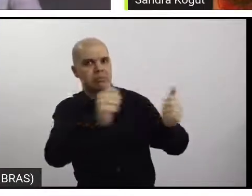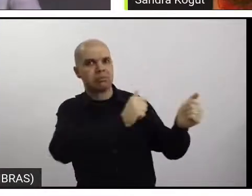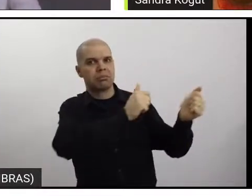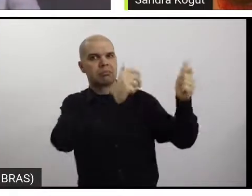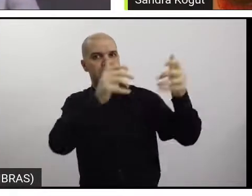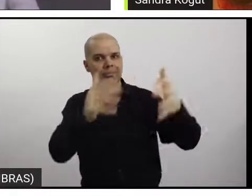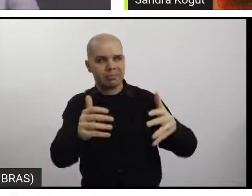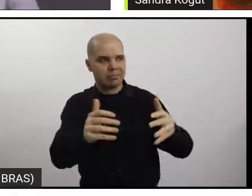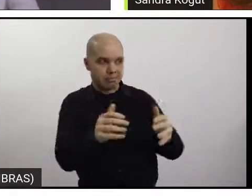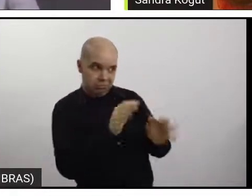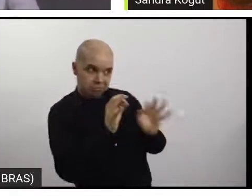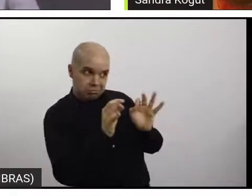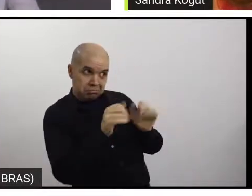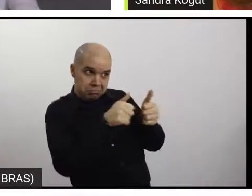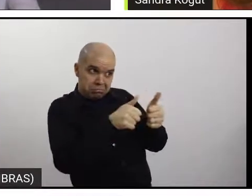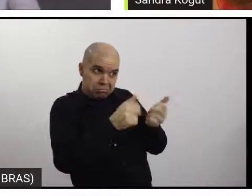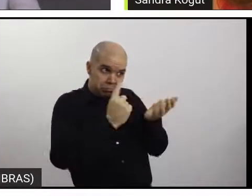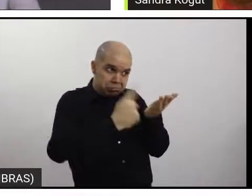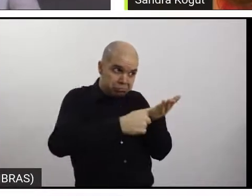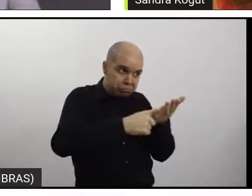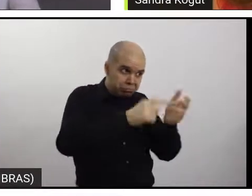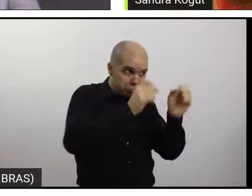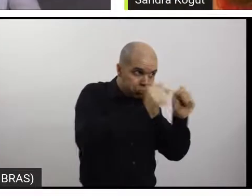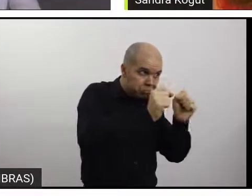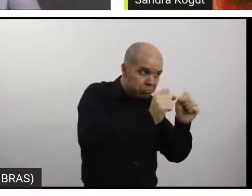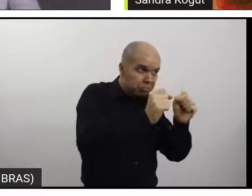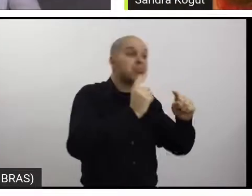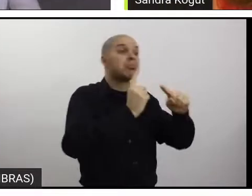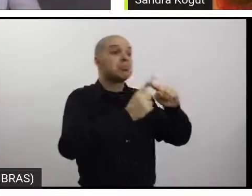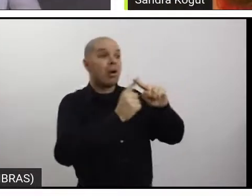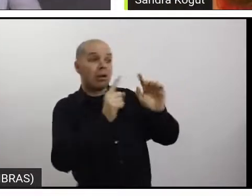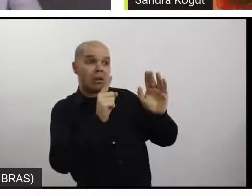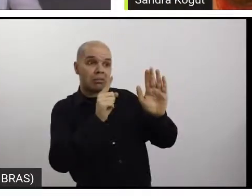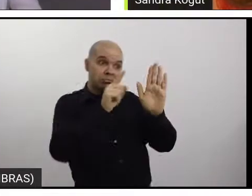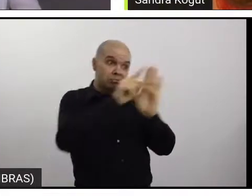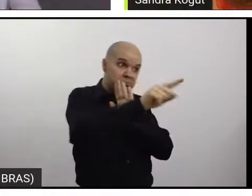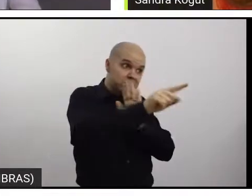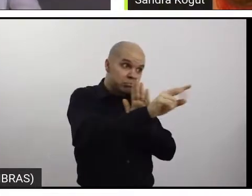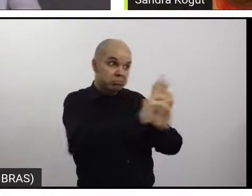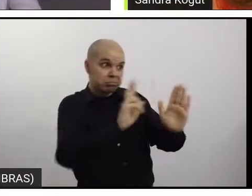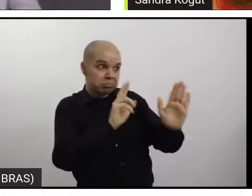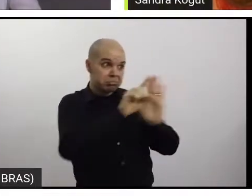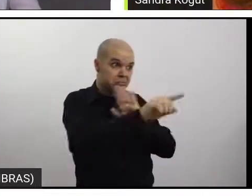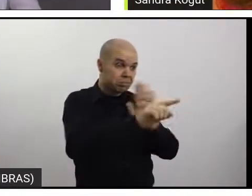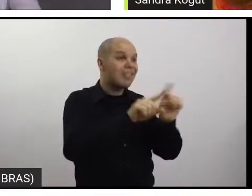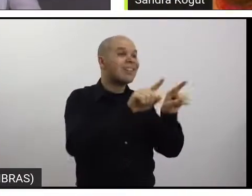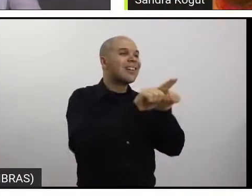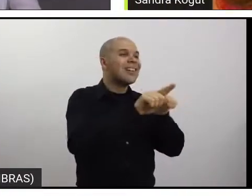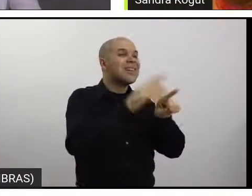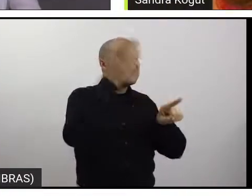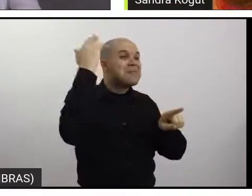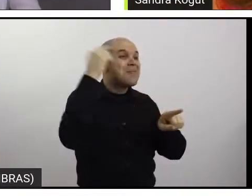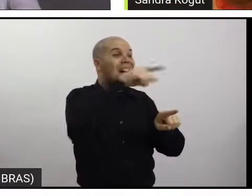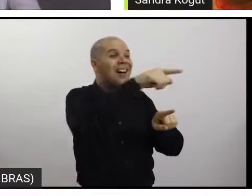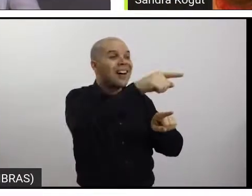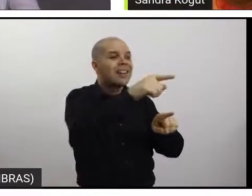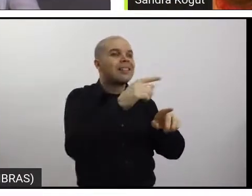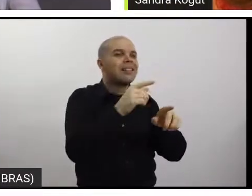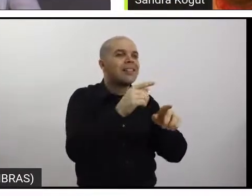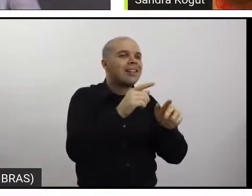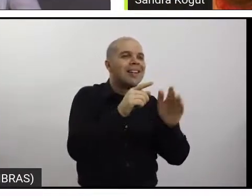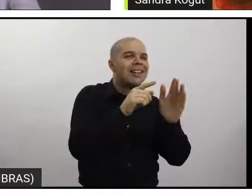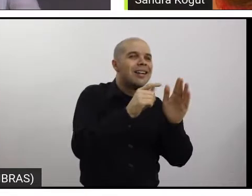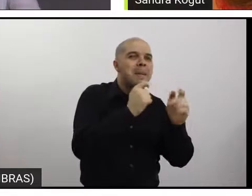essa referência dessa entrevista de 94, pensando que